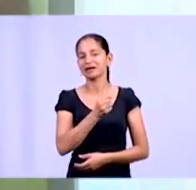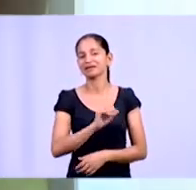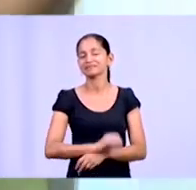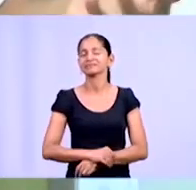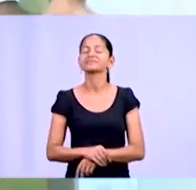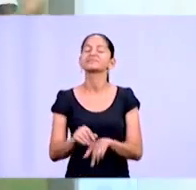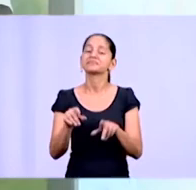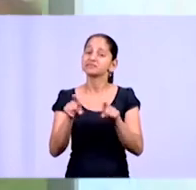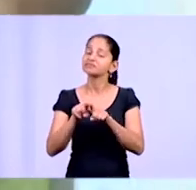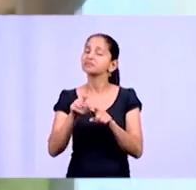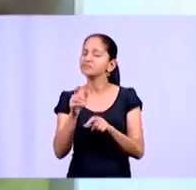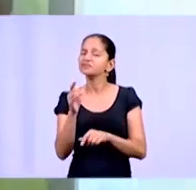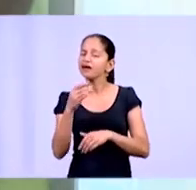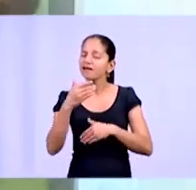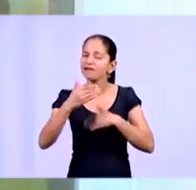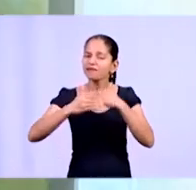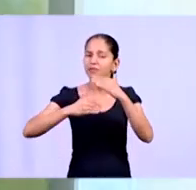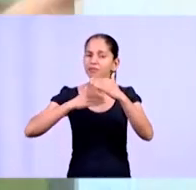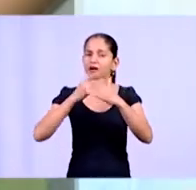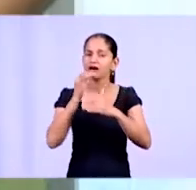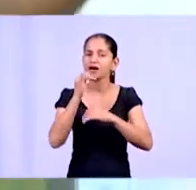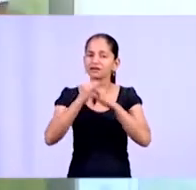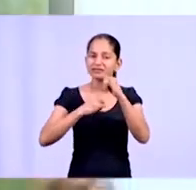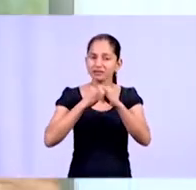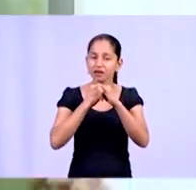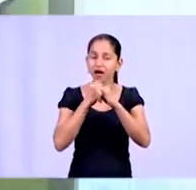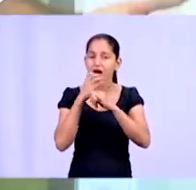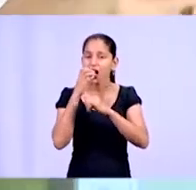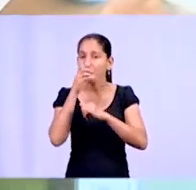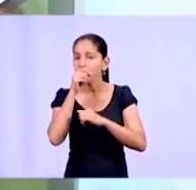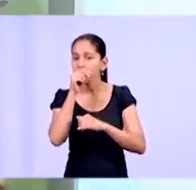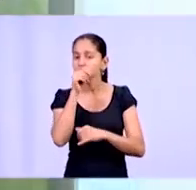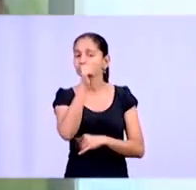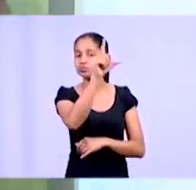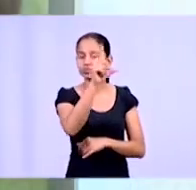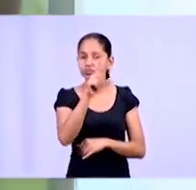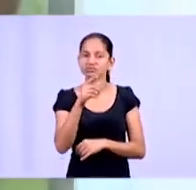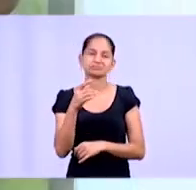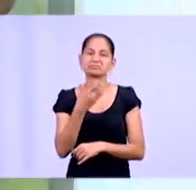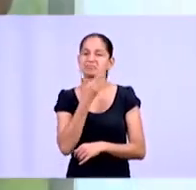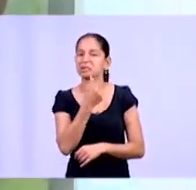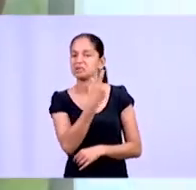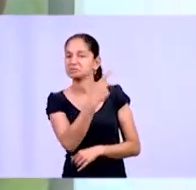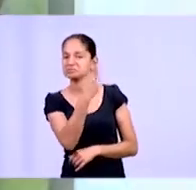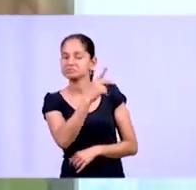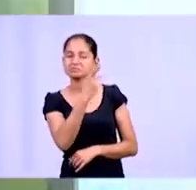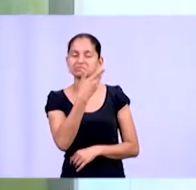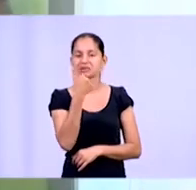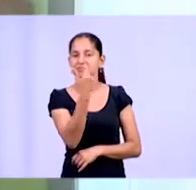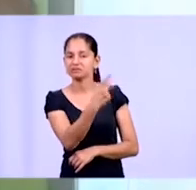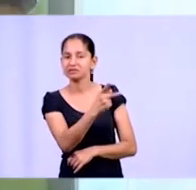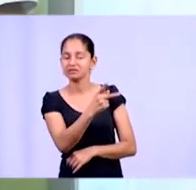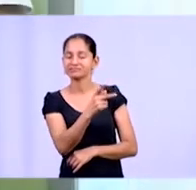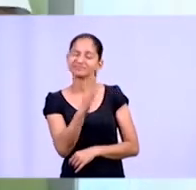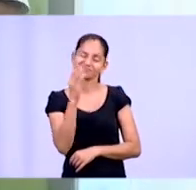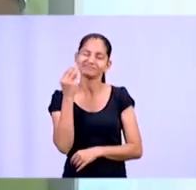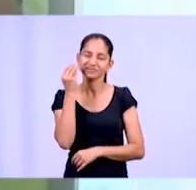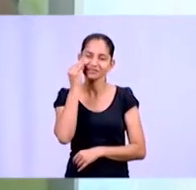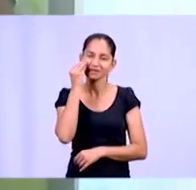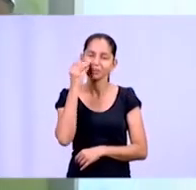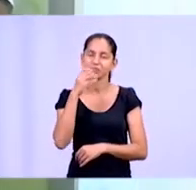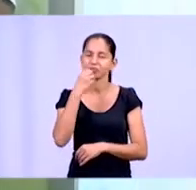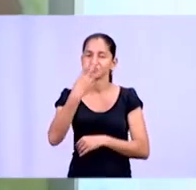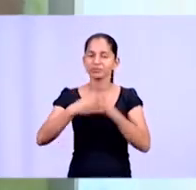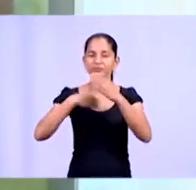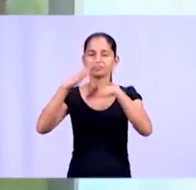A gente está evoluindo, a nossa internet não é tão rápida quanto a internet dos outros, né? A grama do vizinho é melhor do que a nossa, mas a gente está indo muito bem.